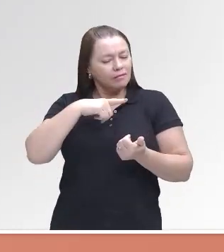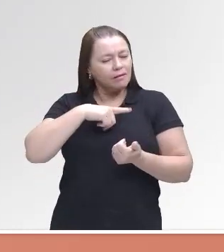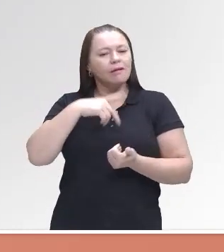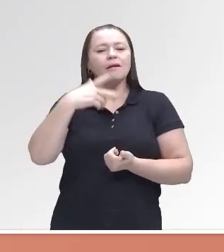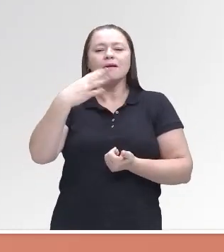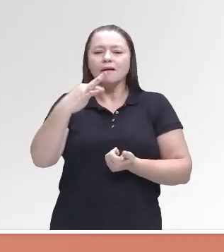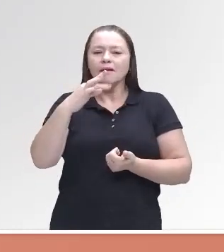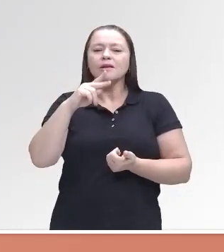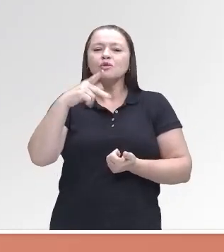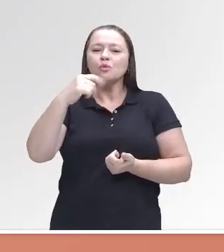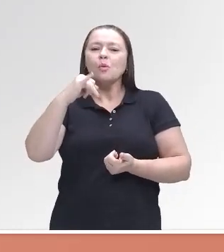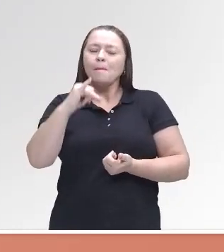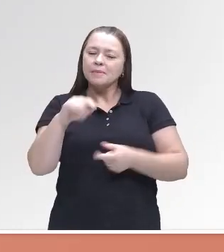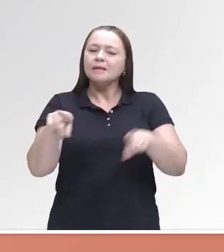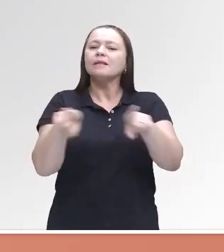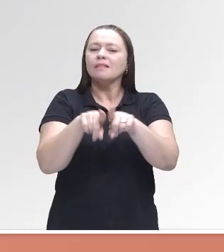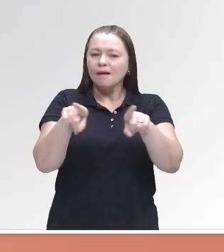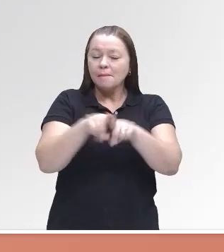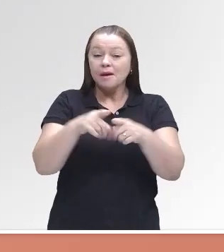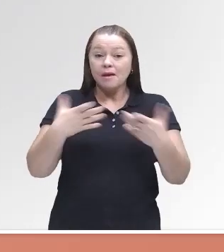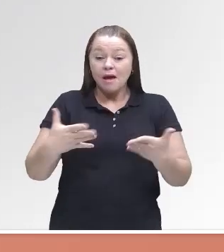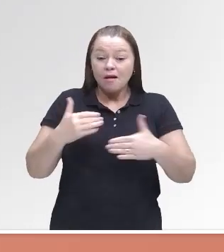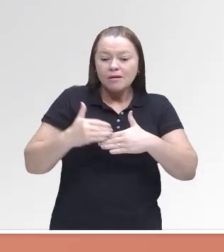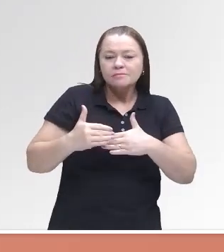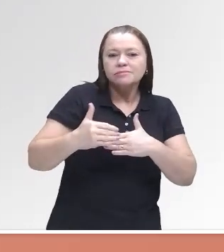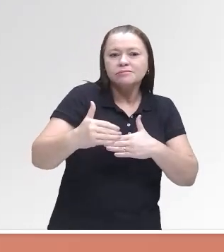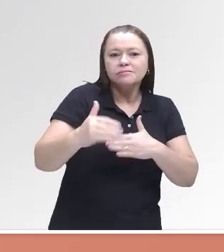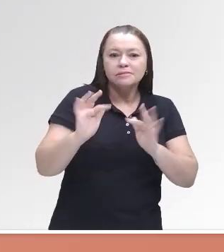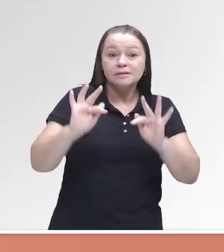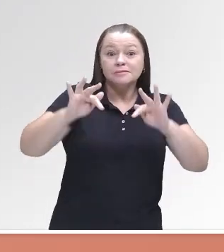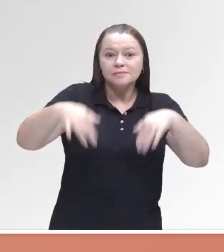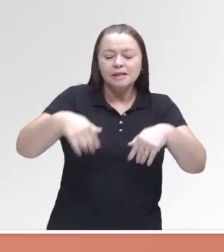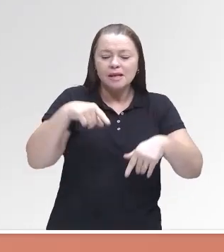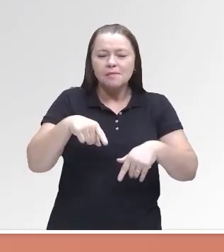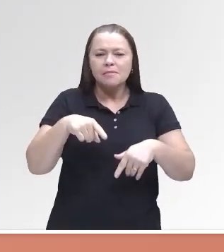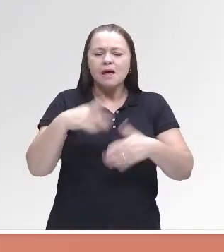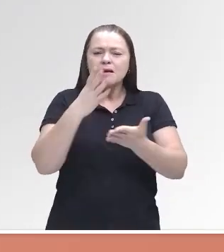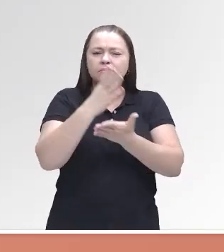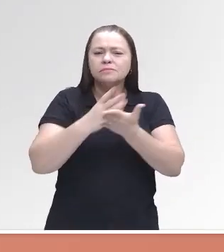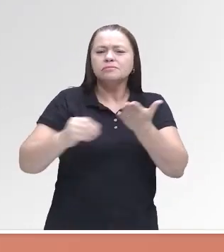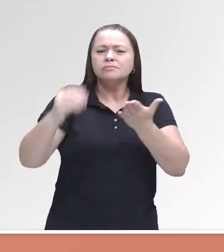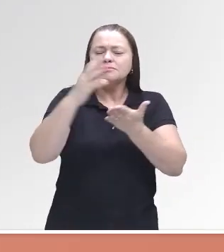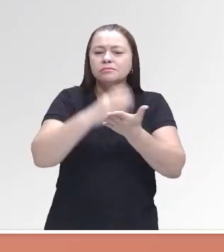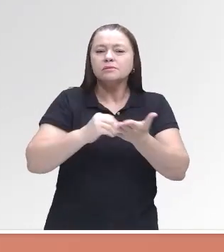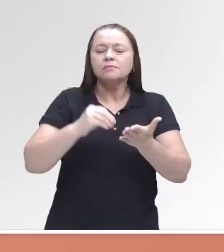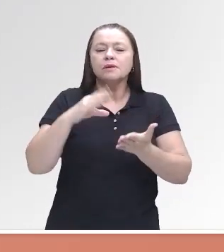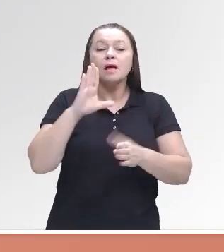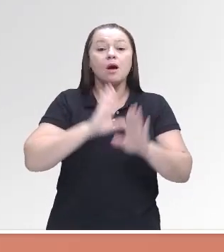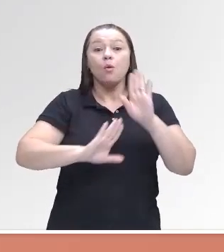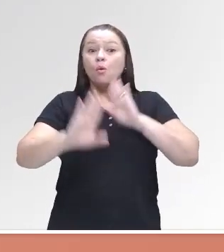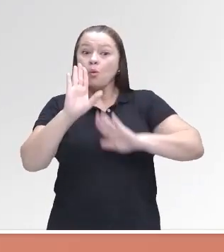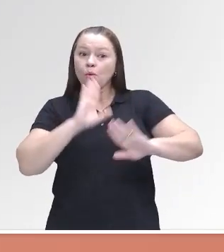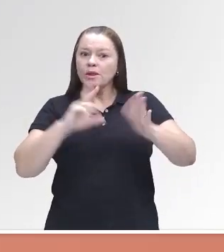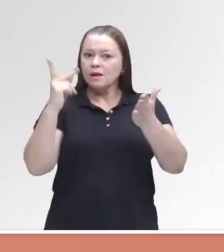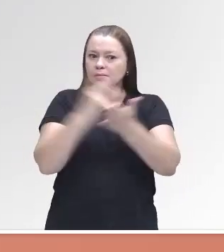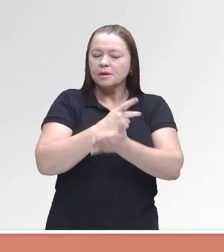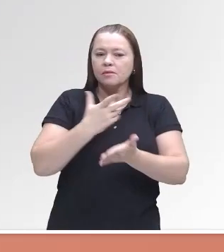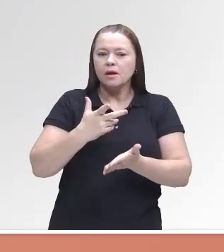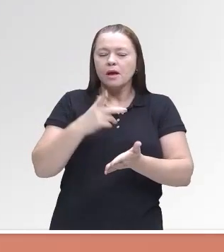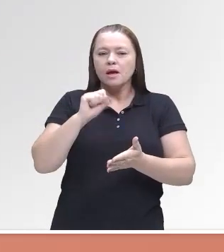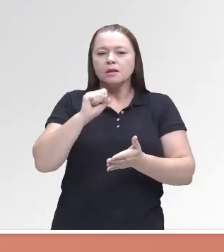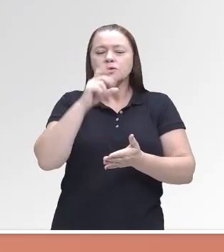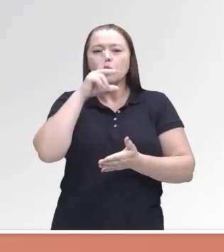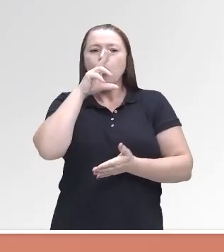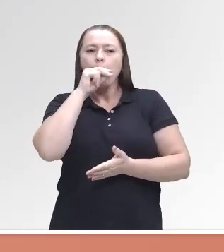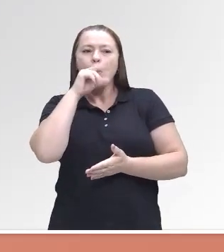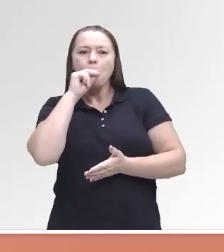também. Agora, daqui pra frente, para terminar esta arenga, repita por 7 vezes, cuidando para não errar. Se o pato pia